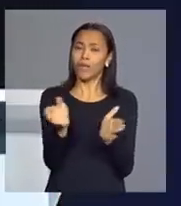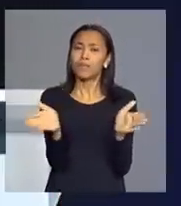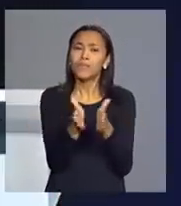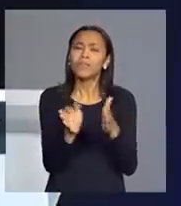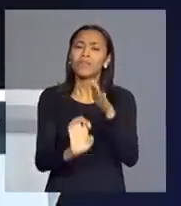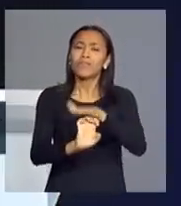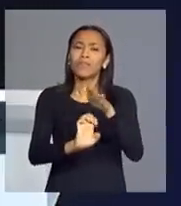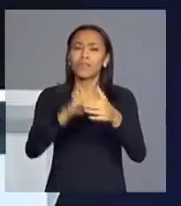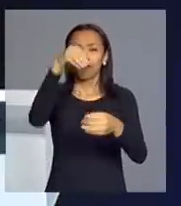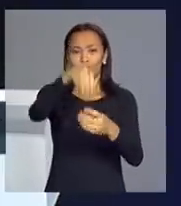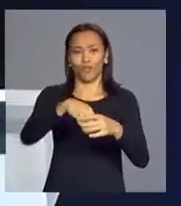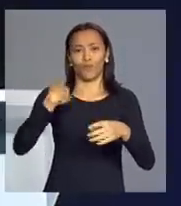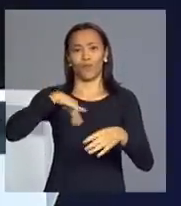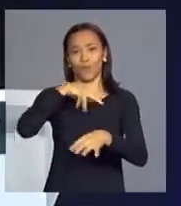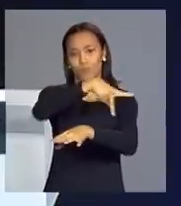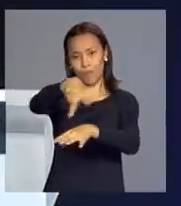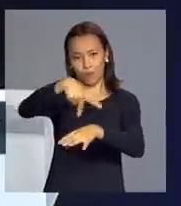país.